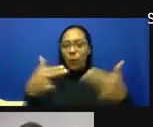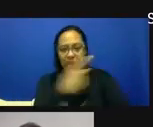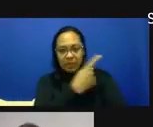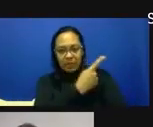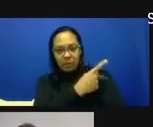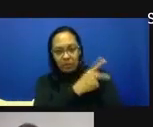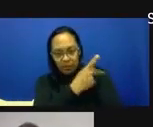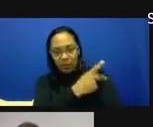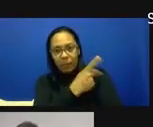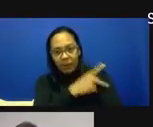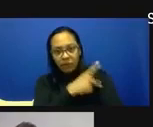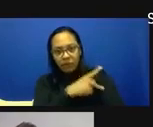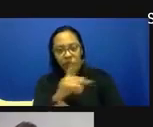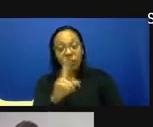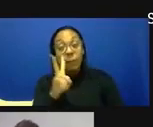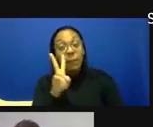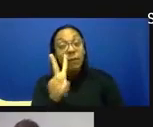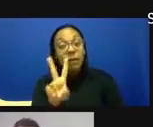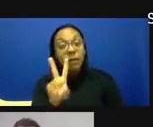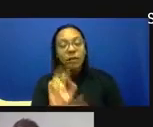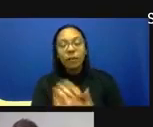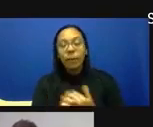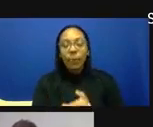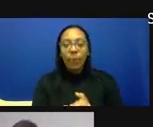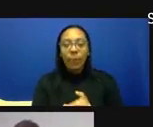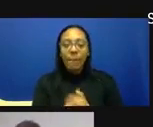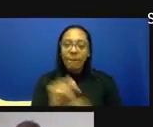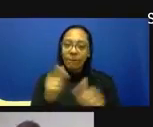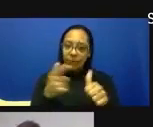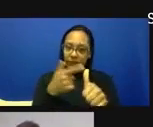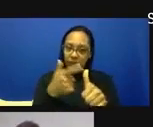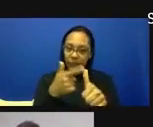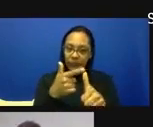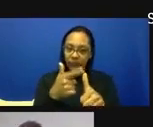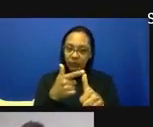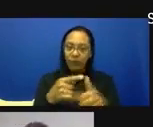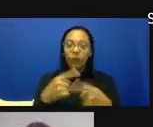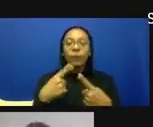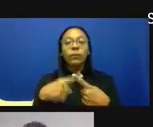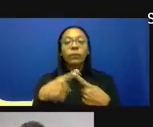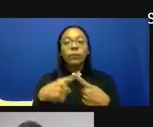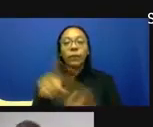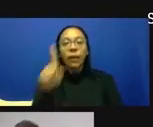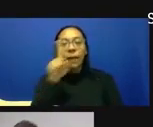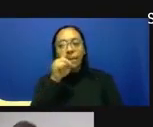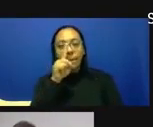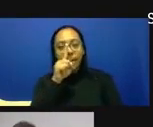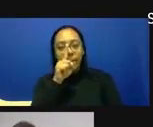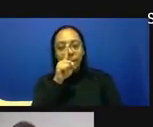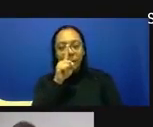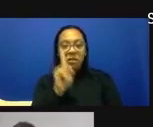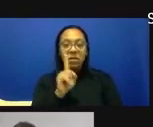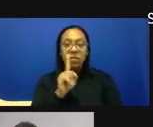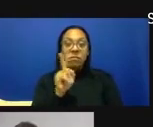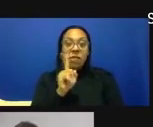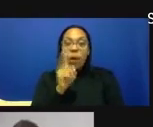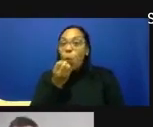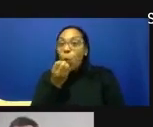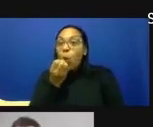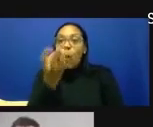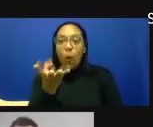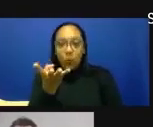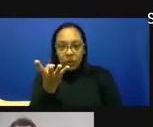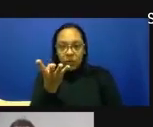bastante o pessoal que está assistindo, né? Primeiro, por que que muitas vezes a mãe é omissa ou negligente? Por